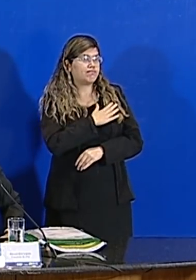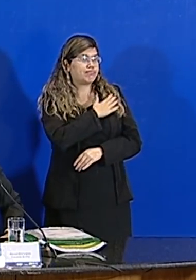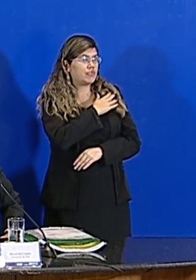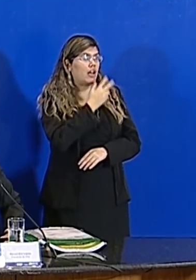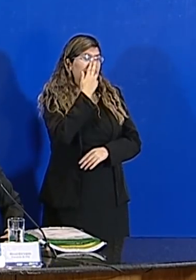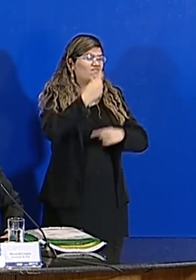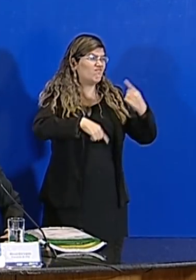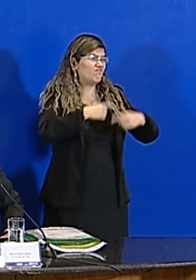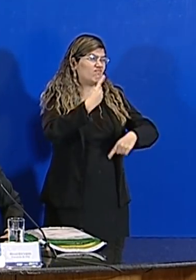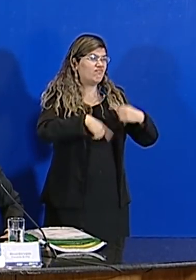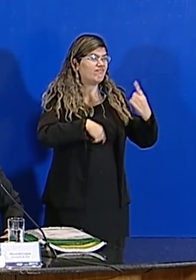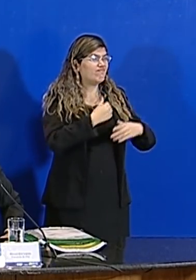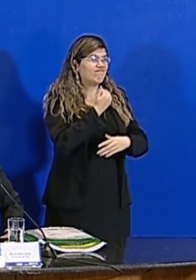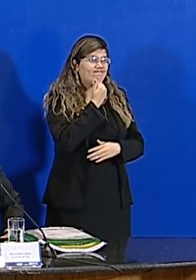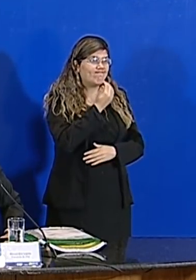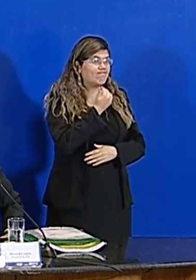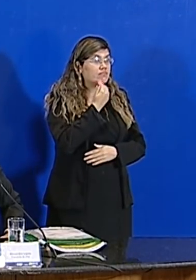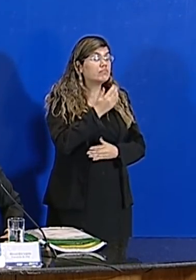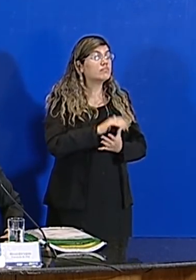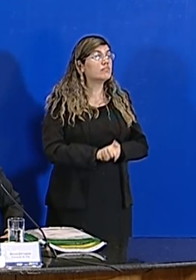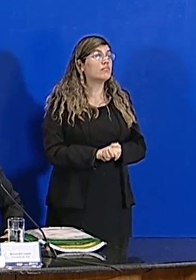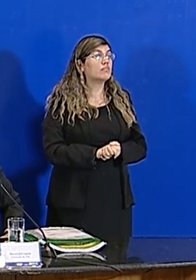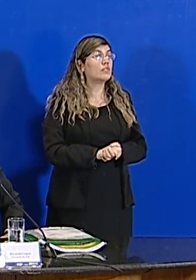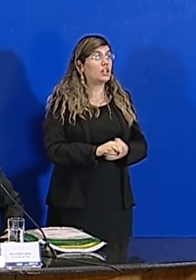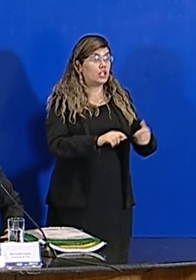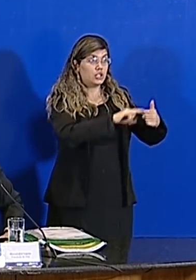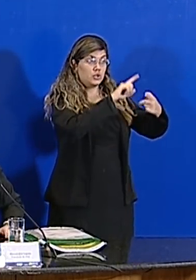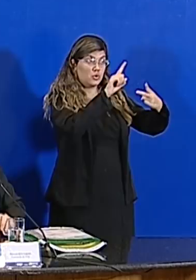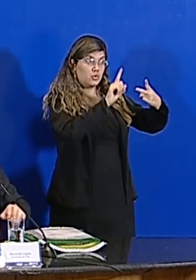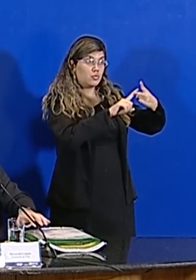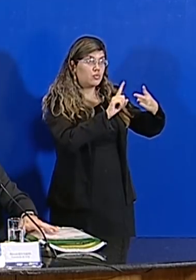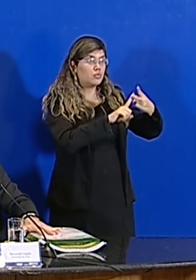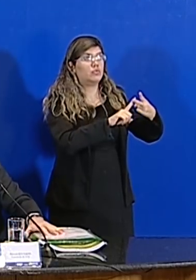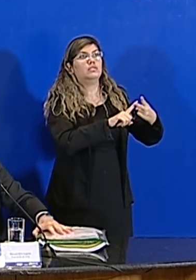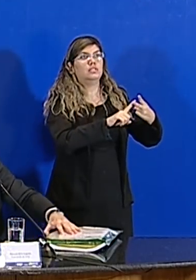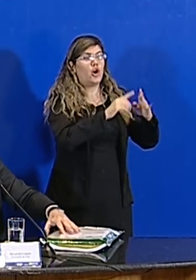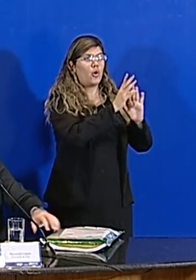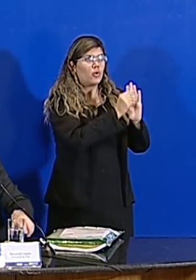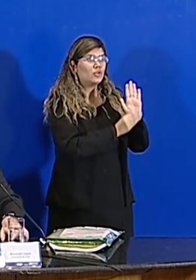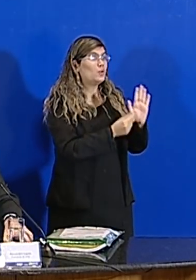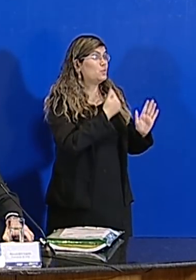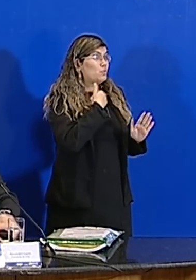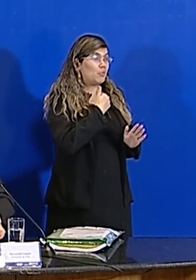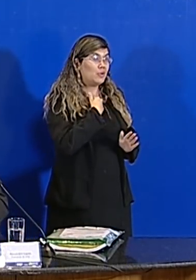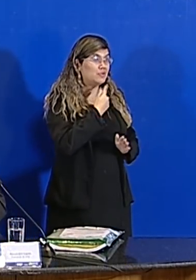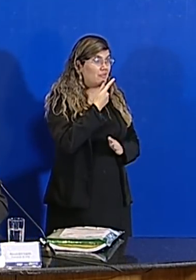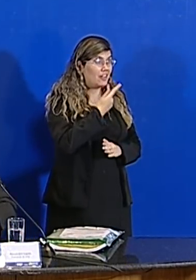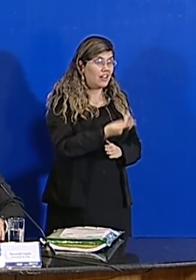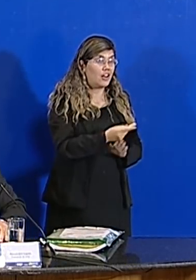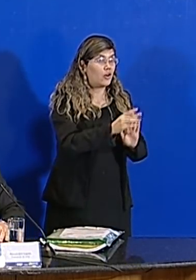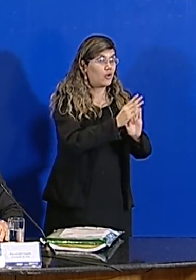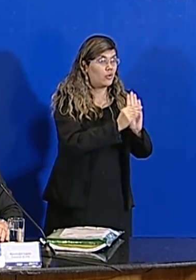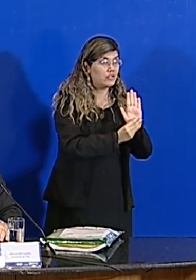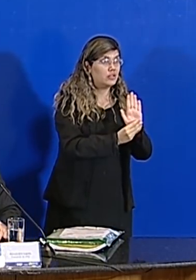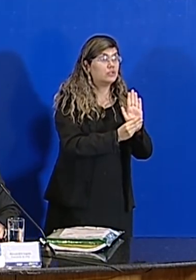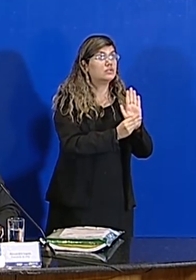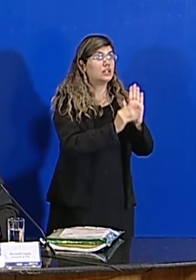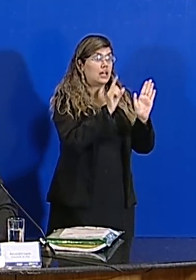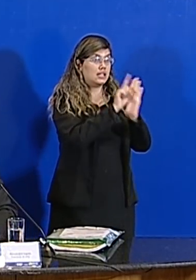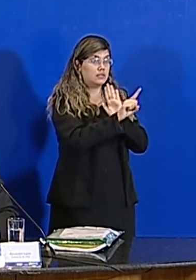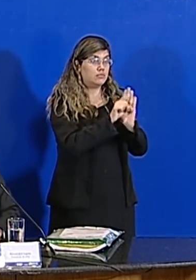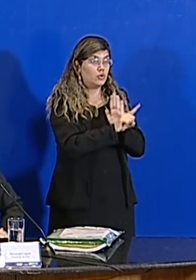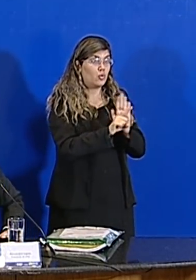nenhum lugar. A segunda coisa, conteúdo. Bom, não posso falar o conteúdo, as questões eu não vou